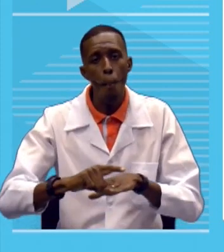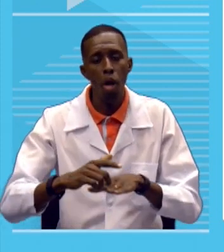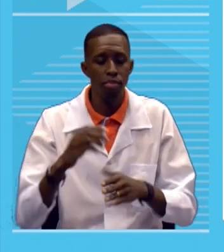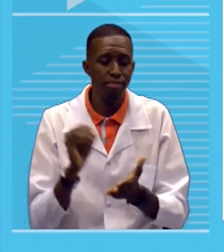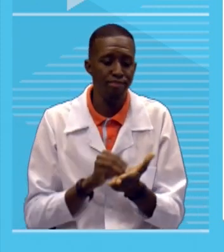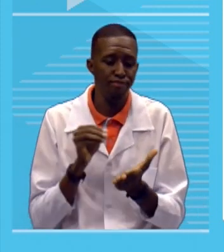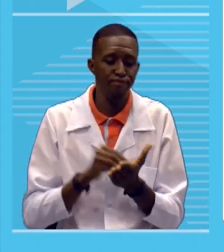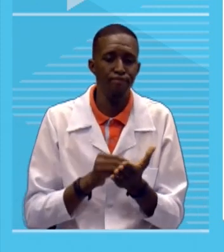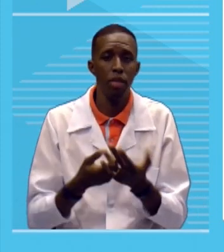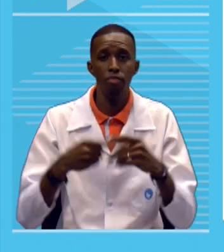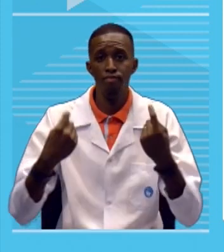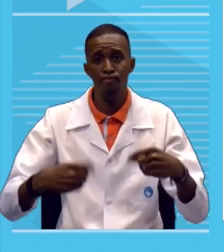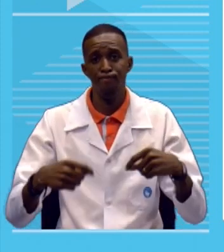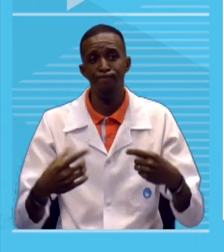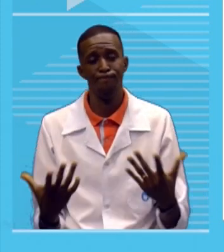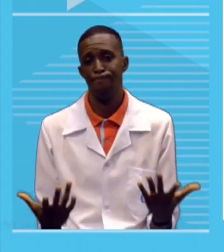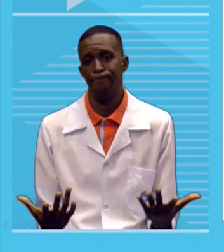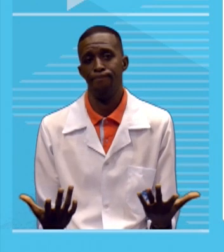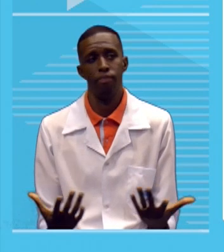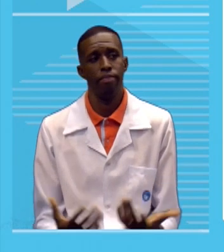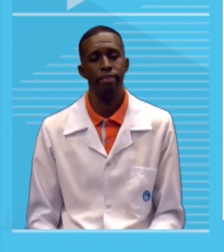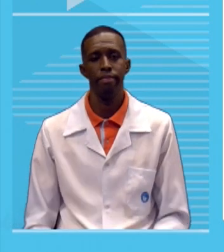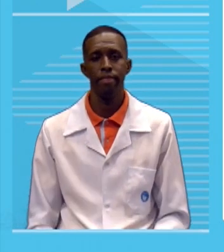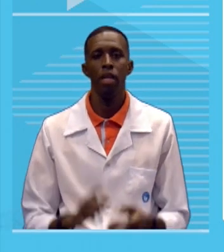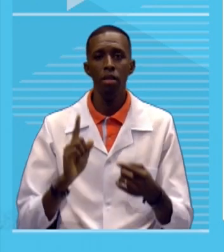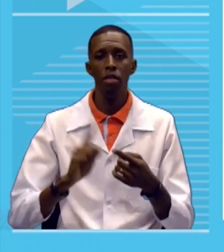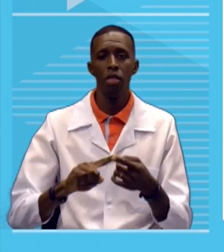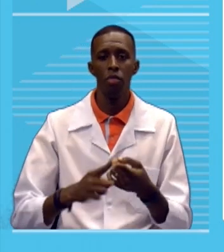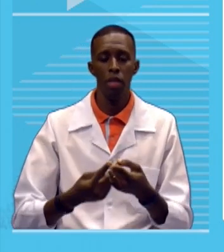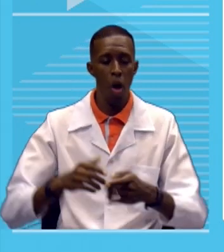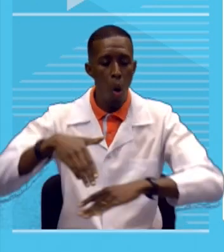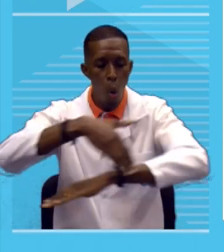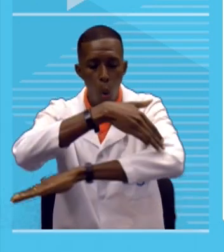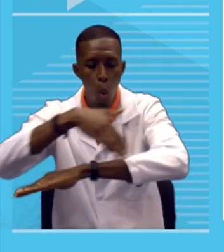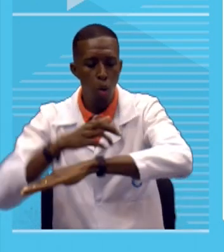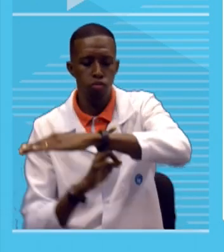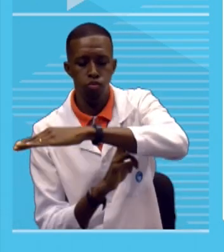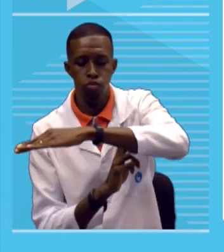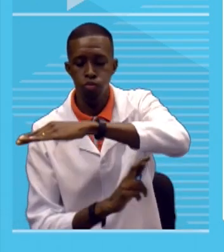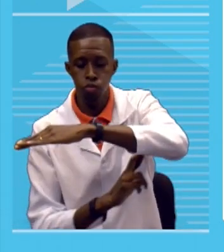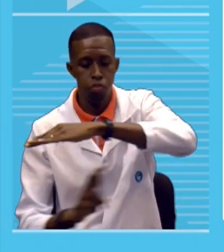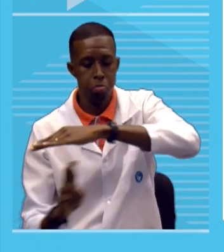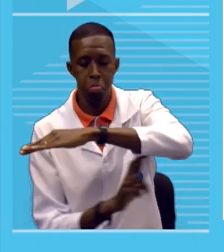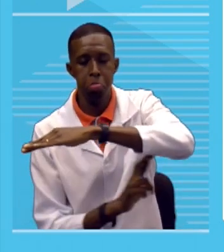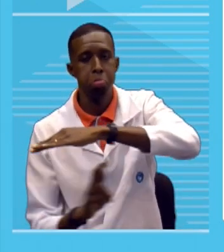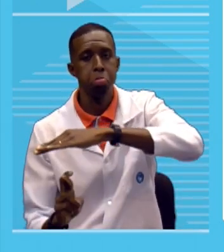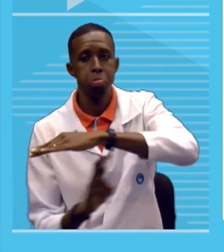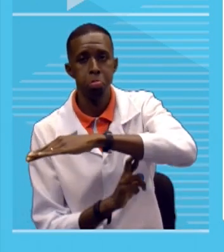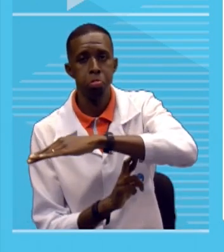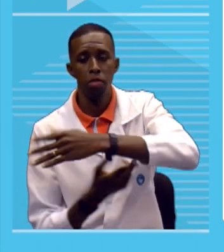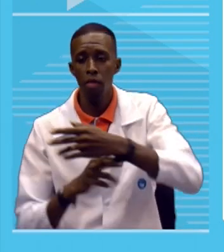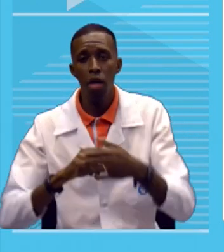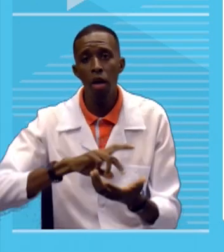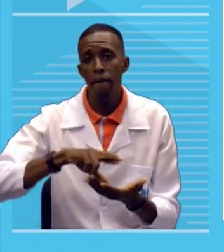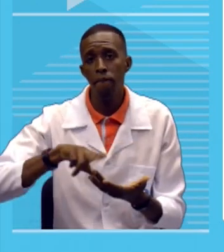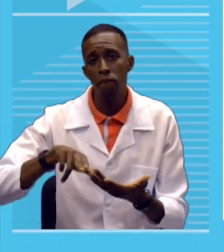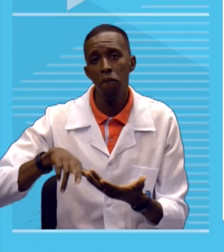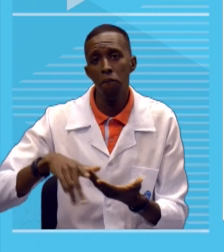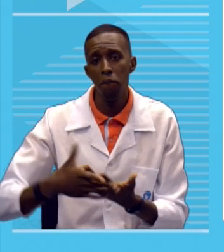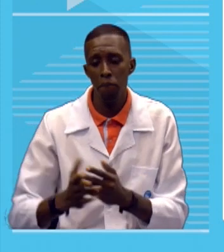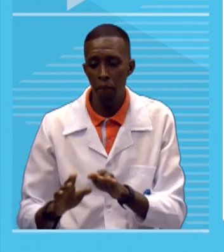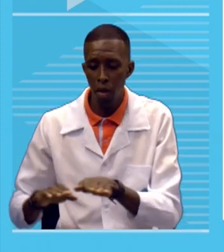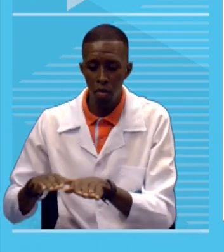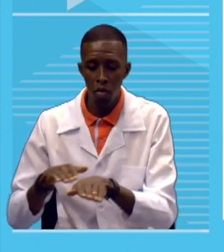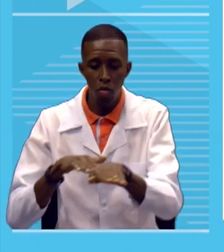transporte deficiente, é um trânsito caótico, né? Um transporte deficiente, porque, claro, entra a questão